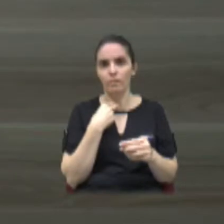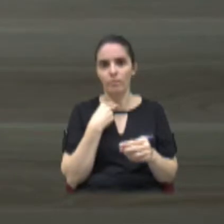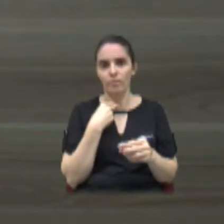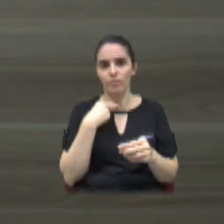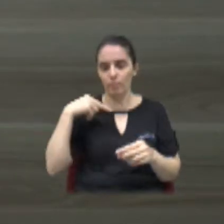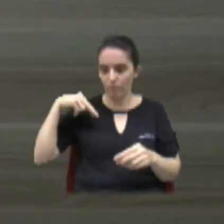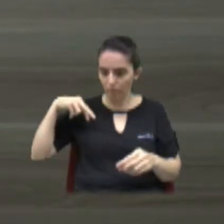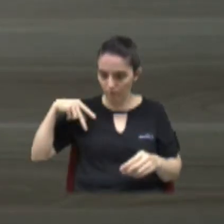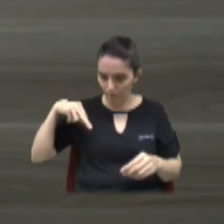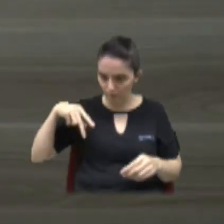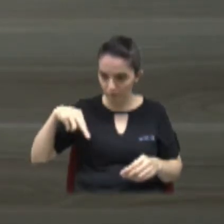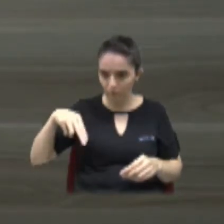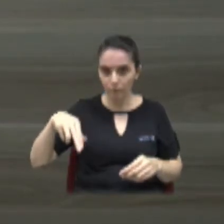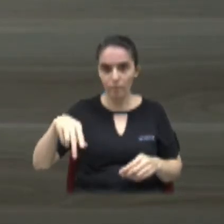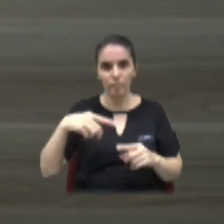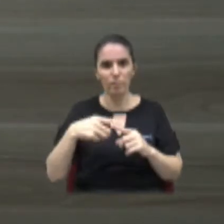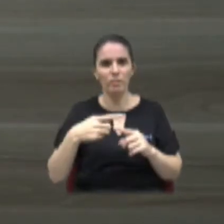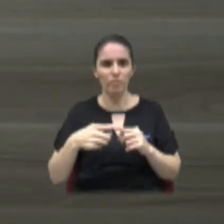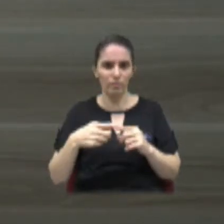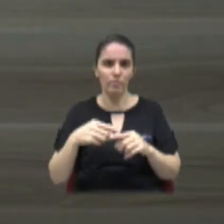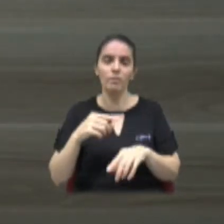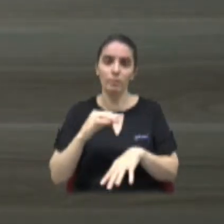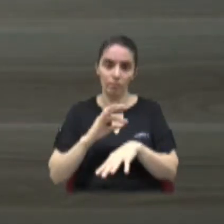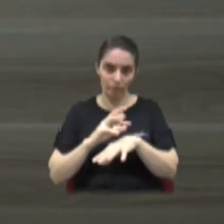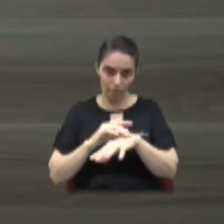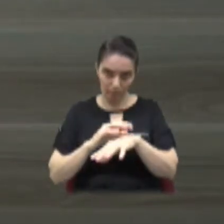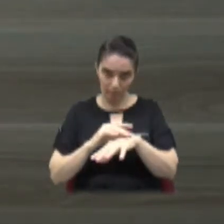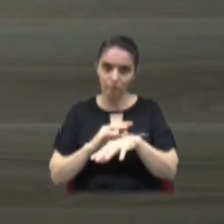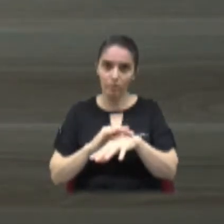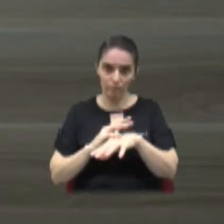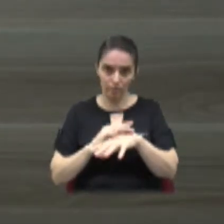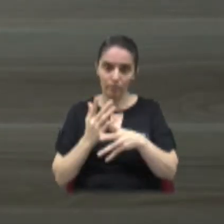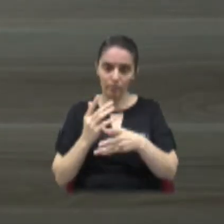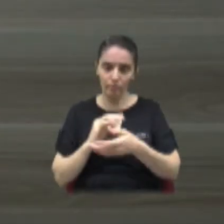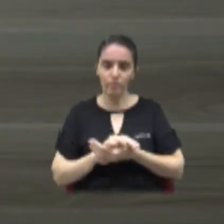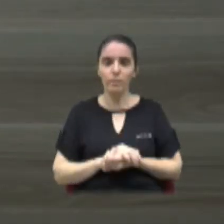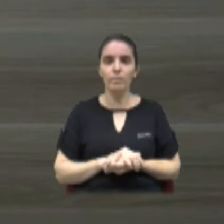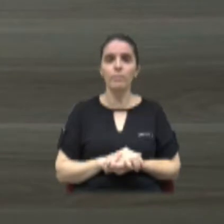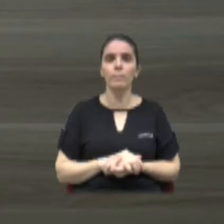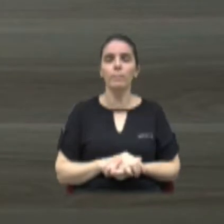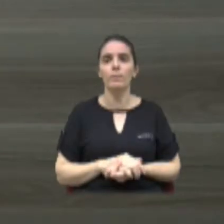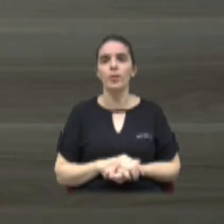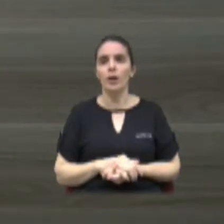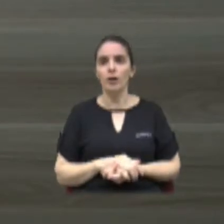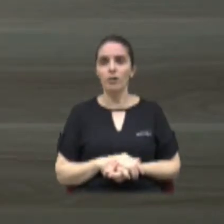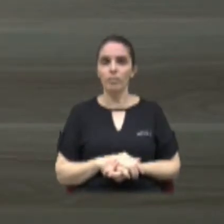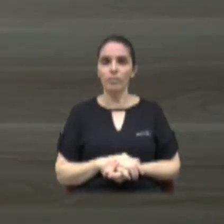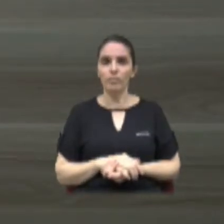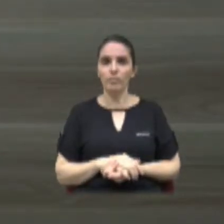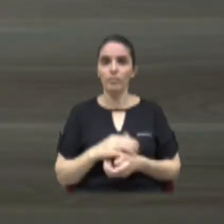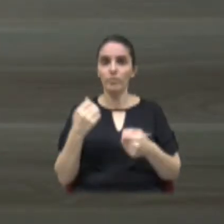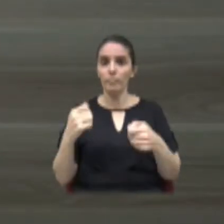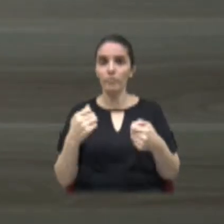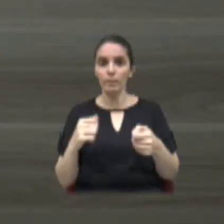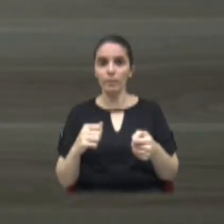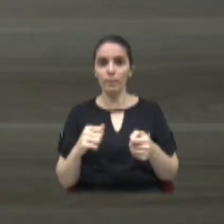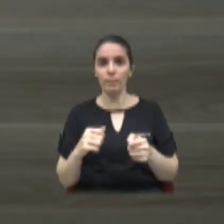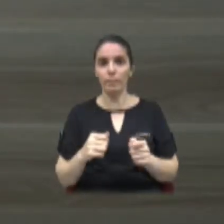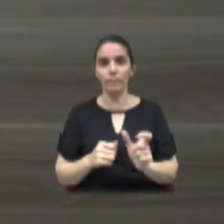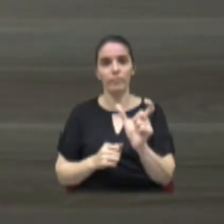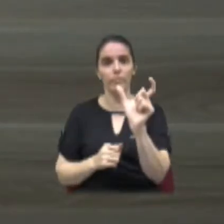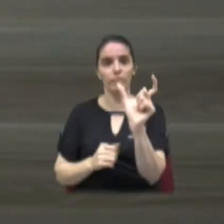habitacional, entra a saúde, a creche, o desenvolvimento, entra tudo, vereador. Então, a